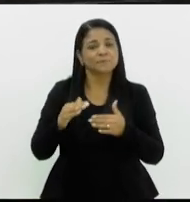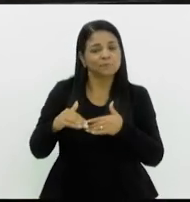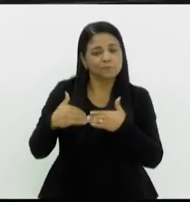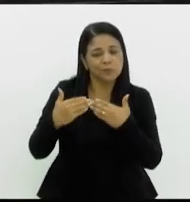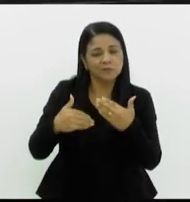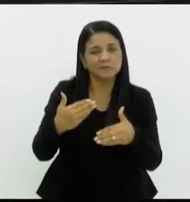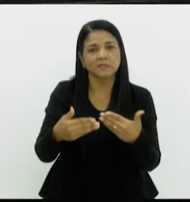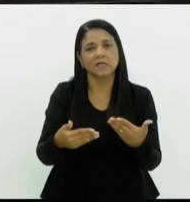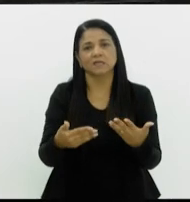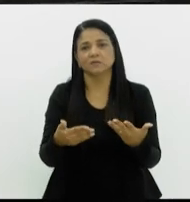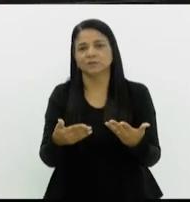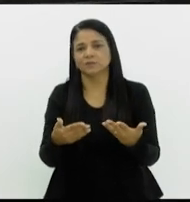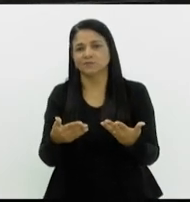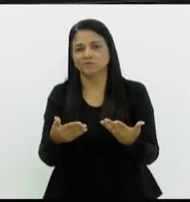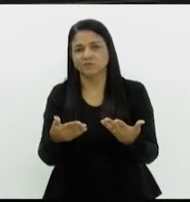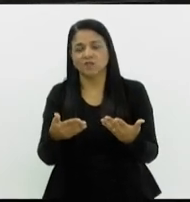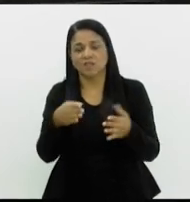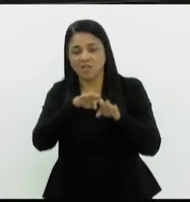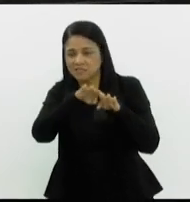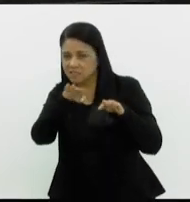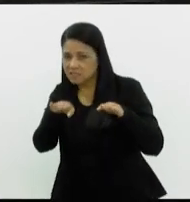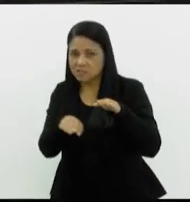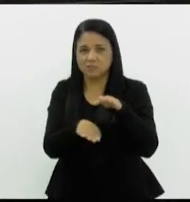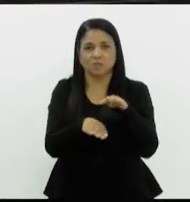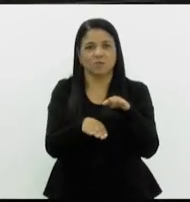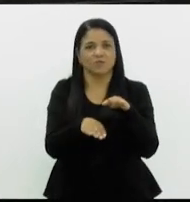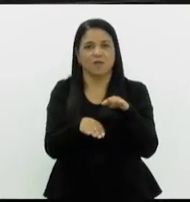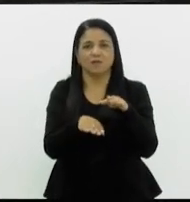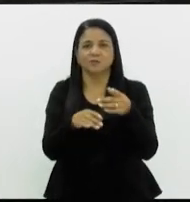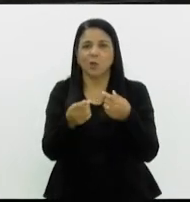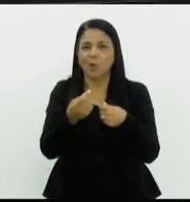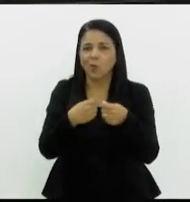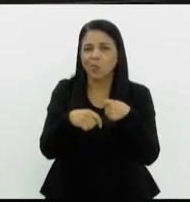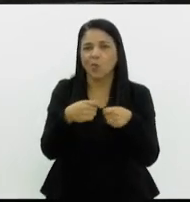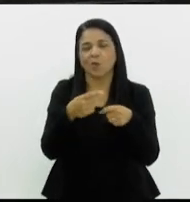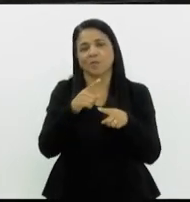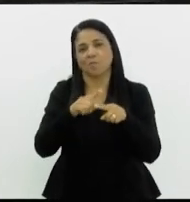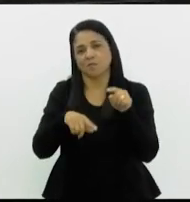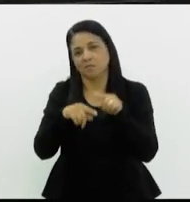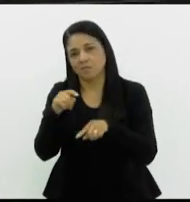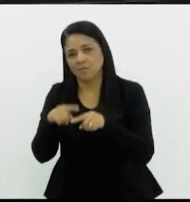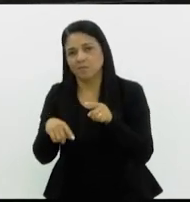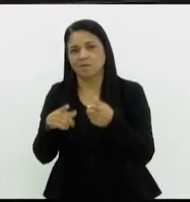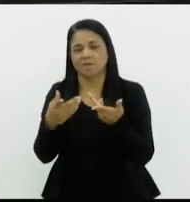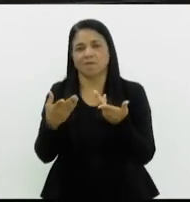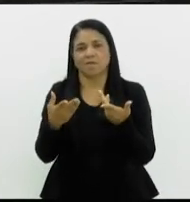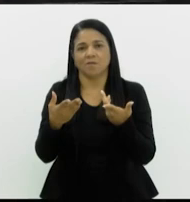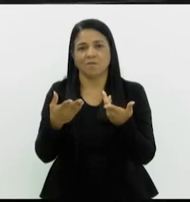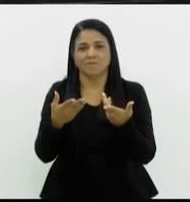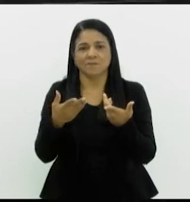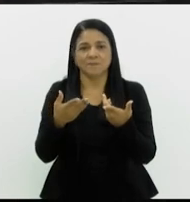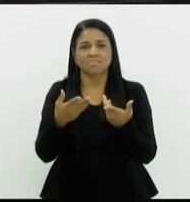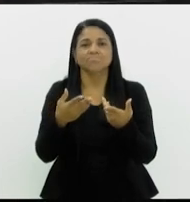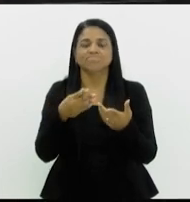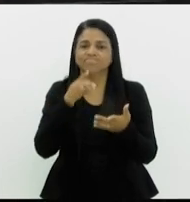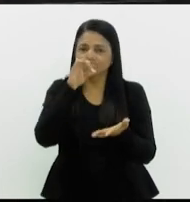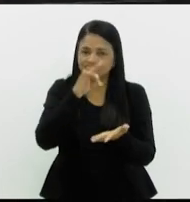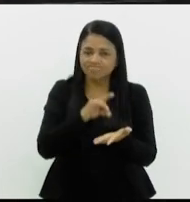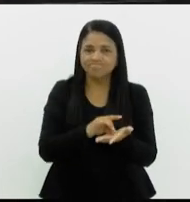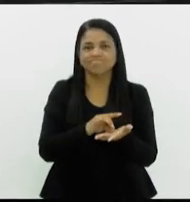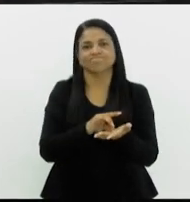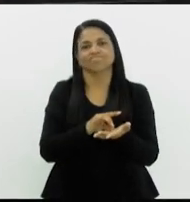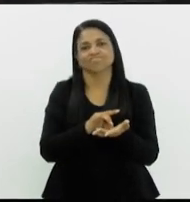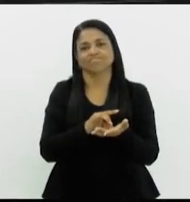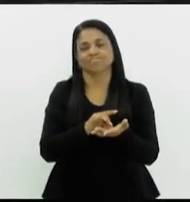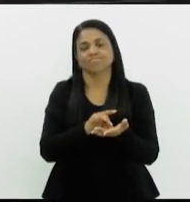processo onde as desigualdades, inclusive econômicas, materiais, são efetivas diante